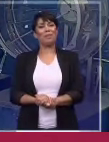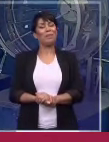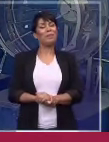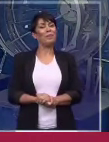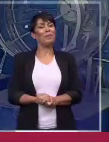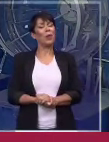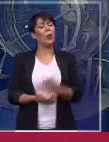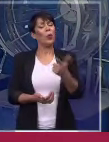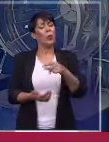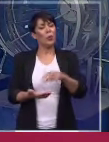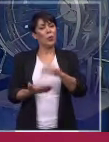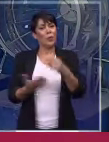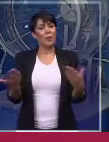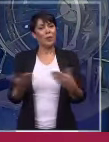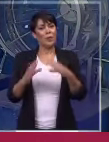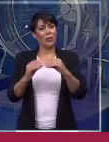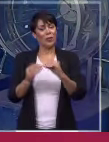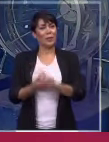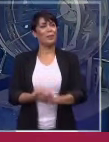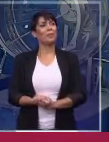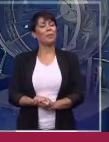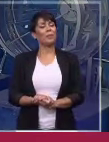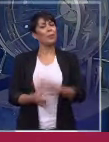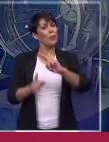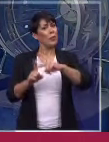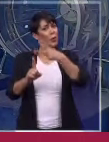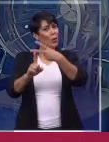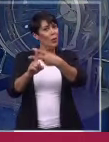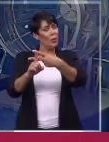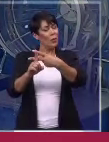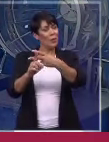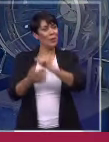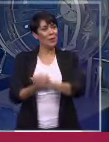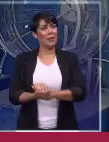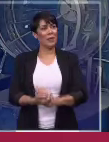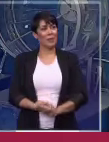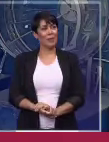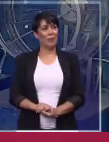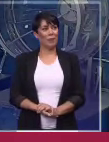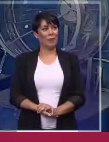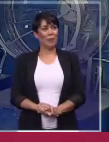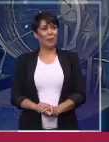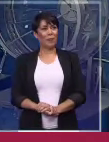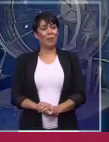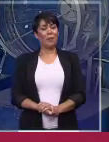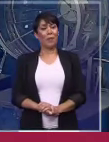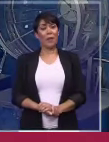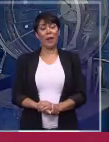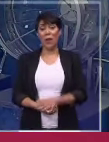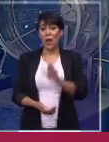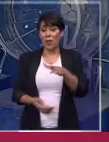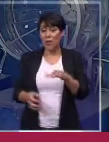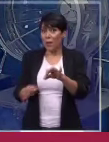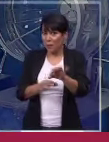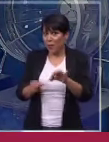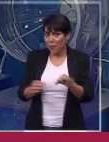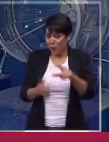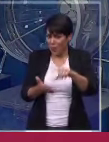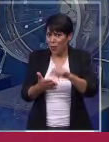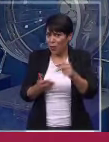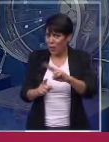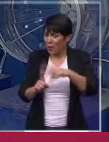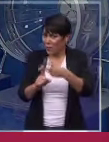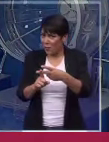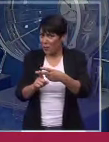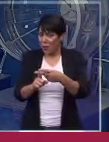os demais sorteios desta noite. Dupla Sena. Estão preparados para o sorteio da Dupla Sena?